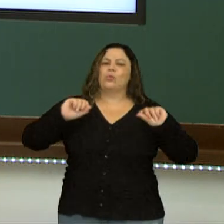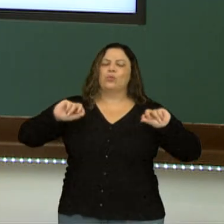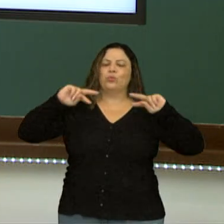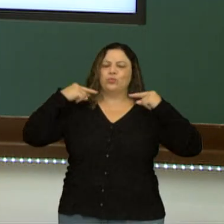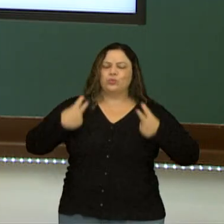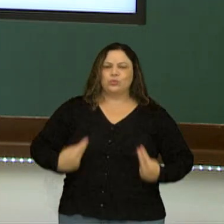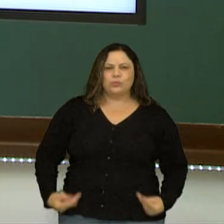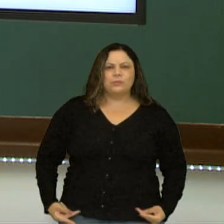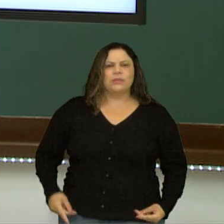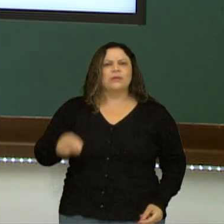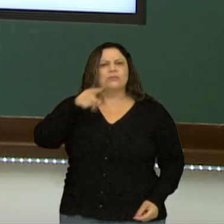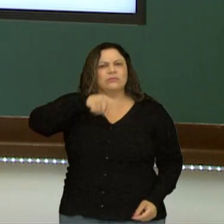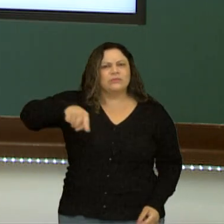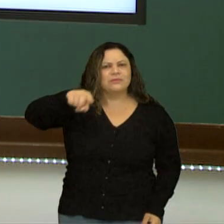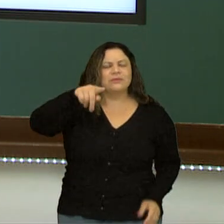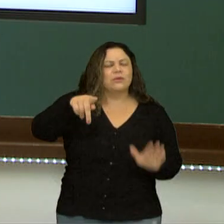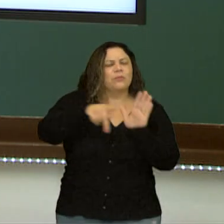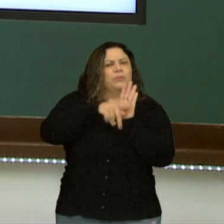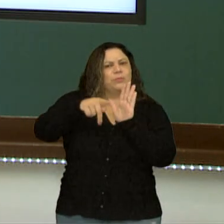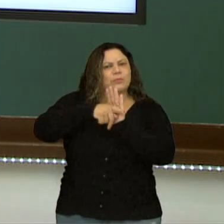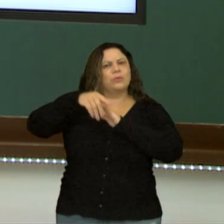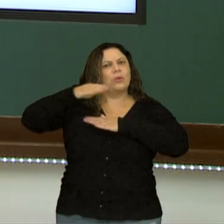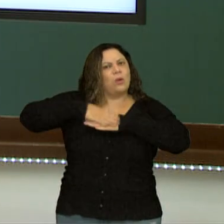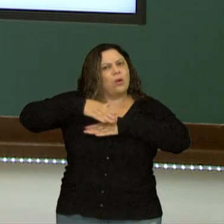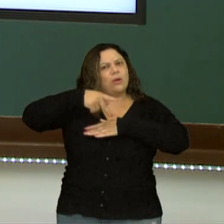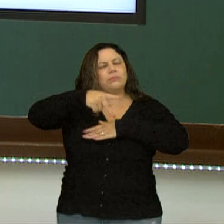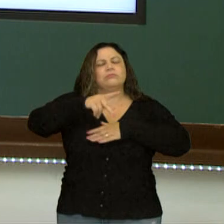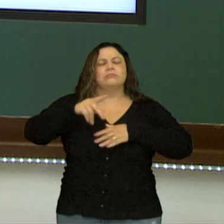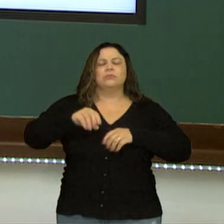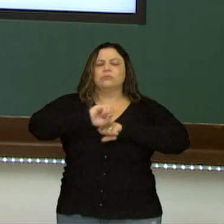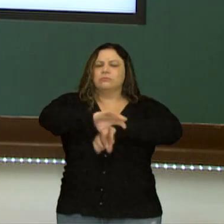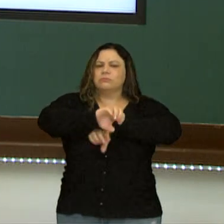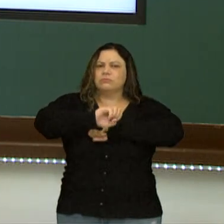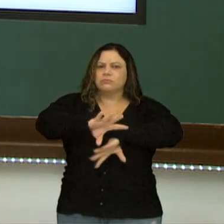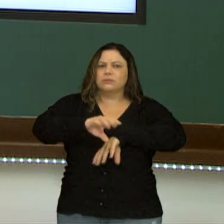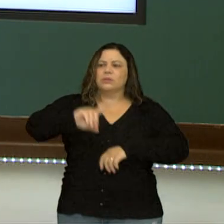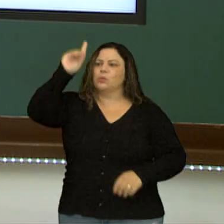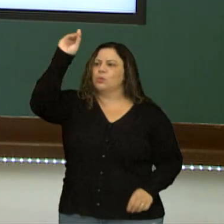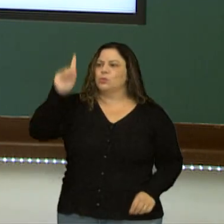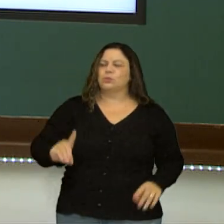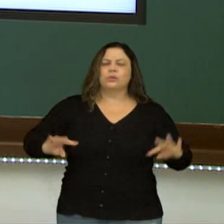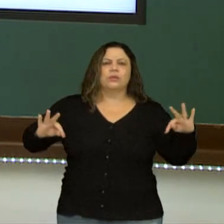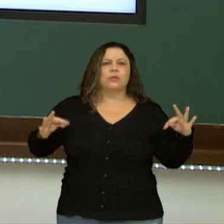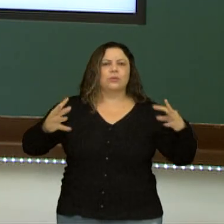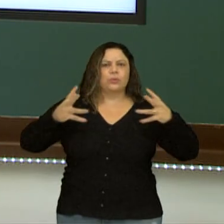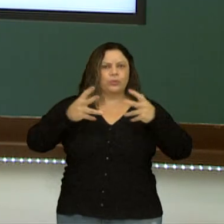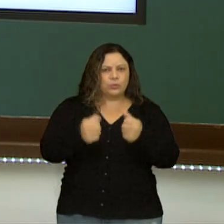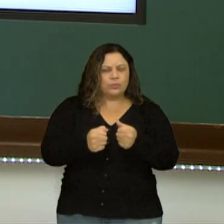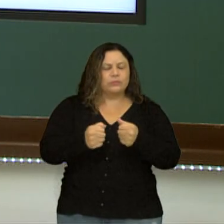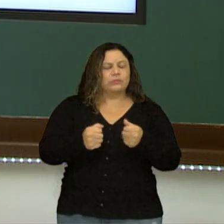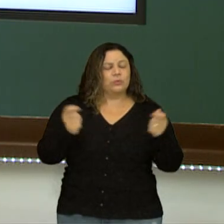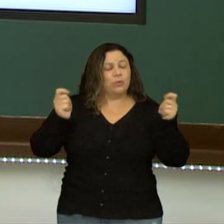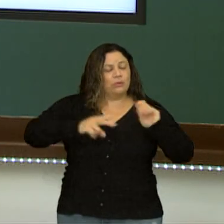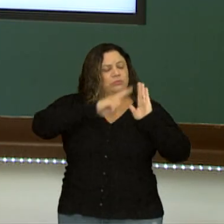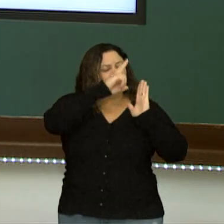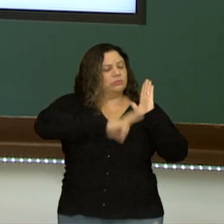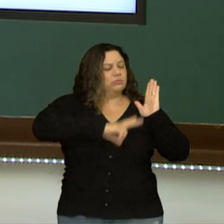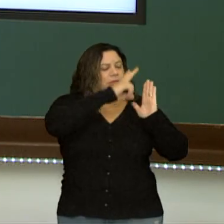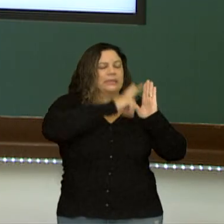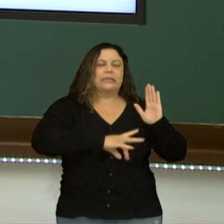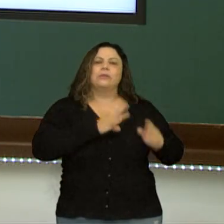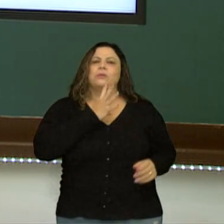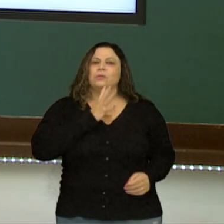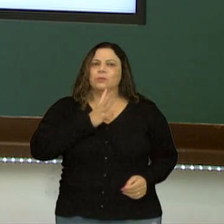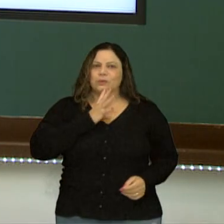seus direitos? Isso aí, a educação é um direito nosso. Busquem a Declaração Universal dos Direitos Humanos, leia,